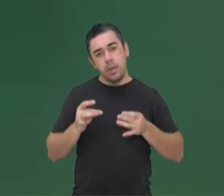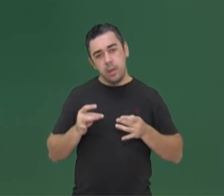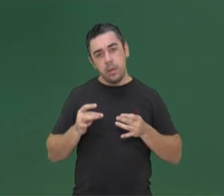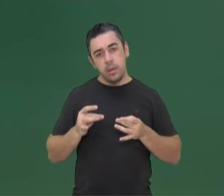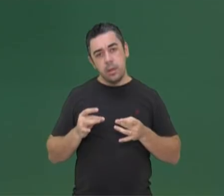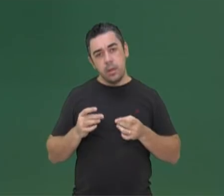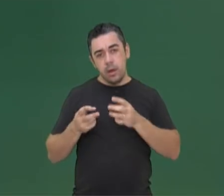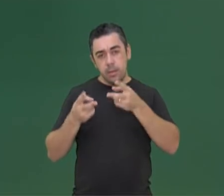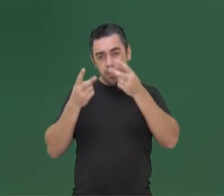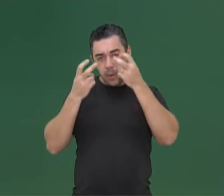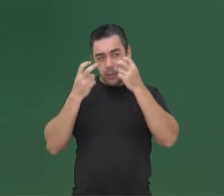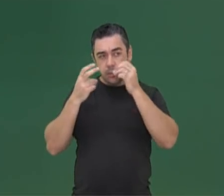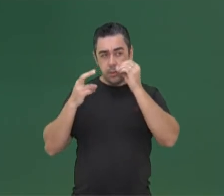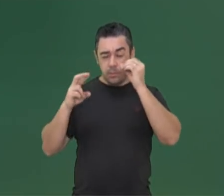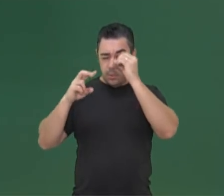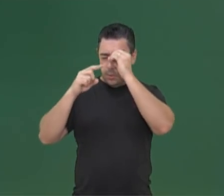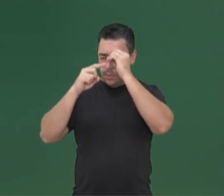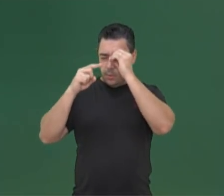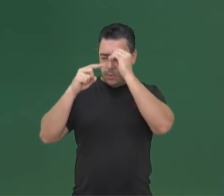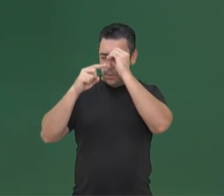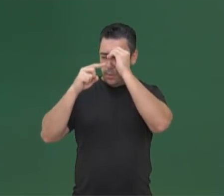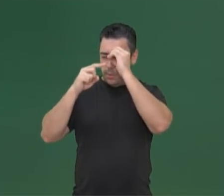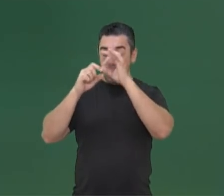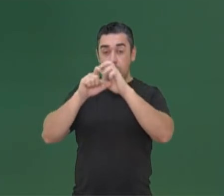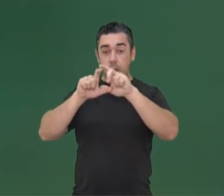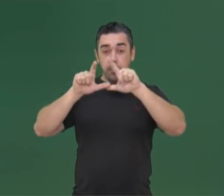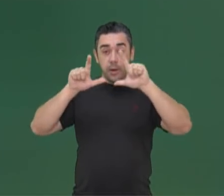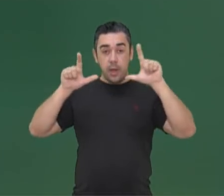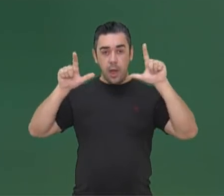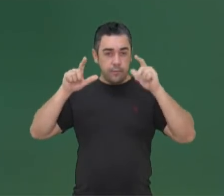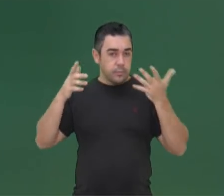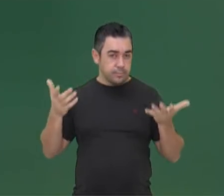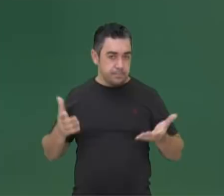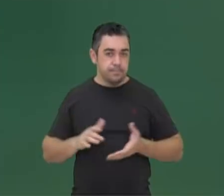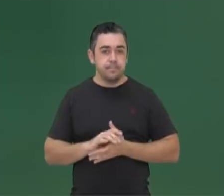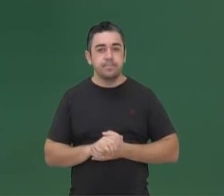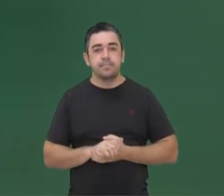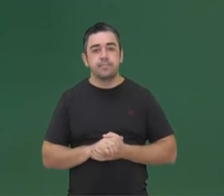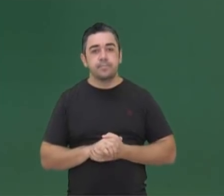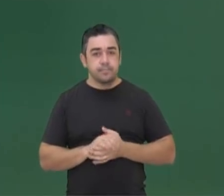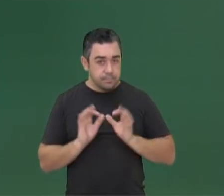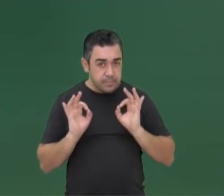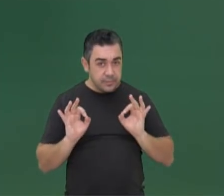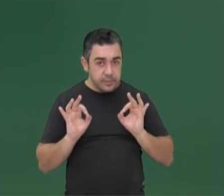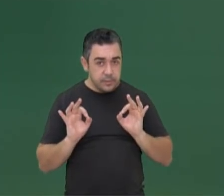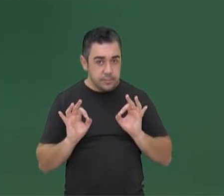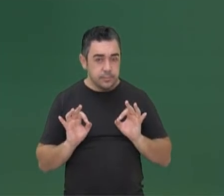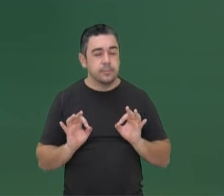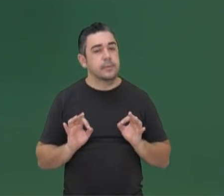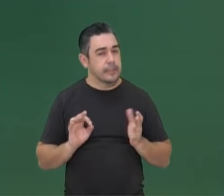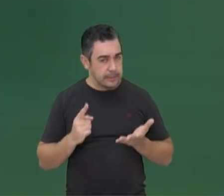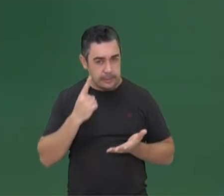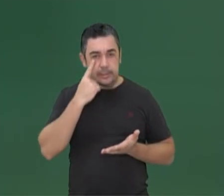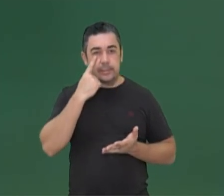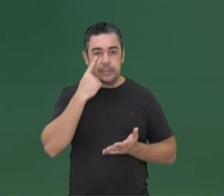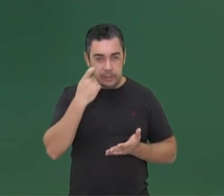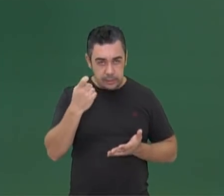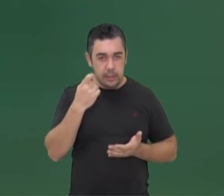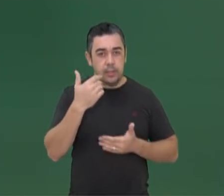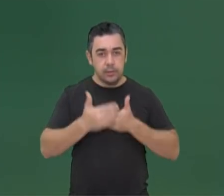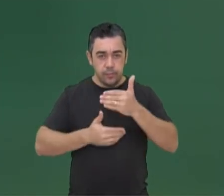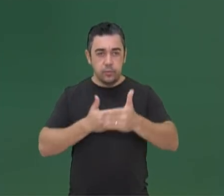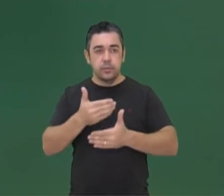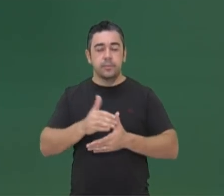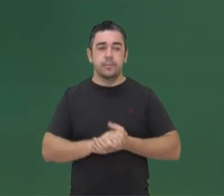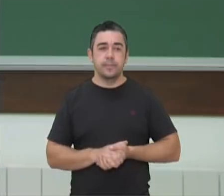essa lente o objeto. Então ele ampliava esse objeto. Perfeito? Bem interessante essa evolução do